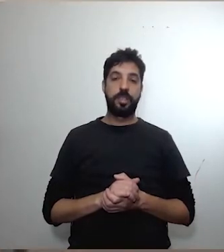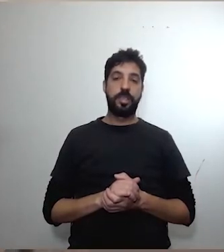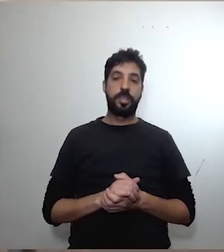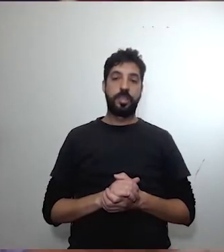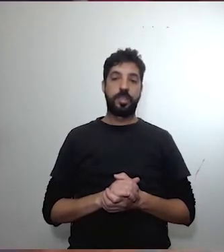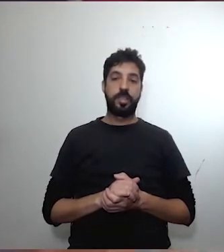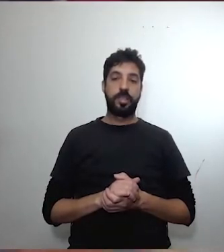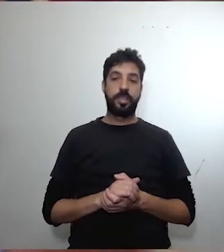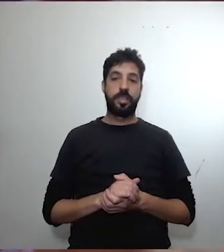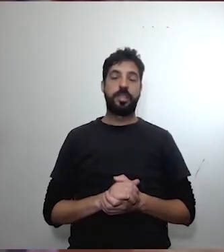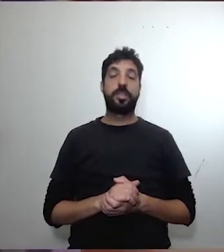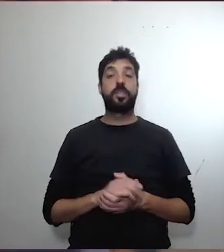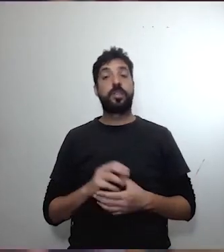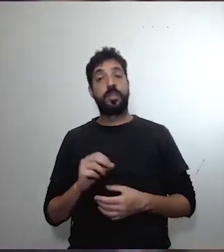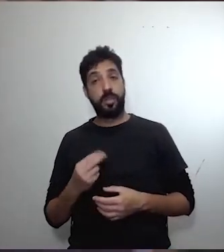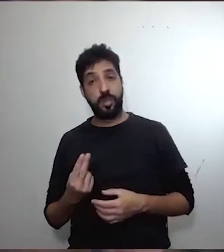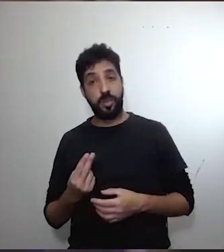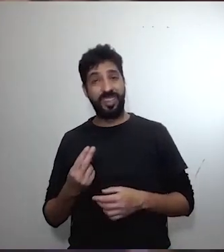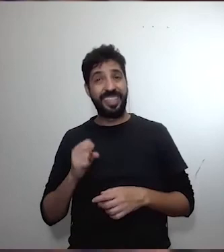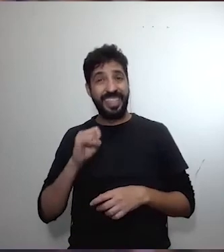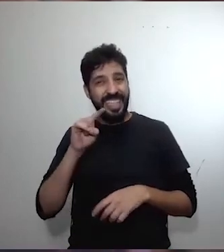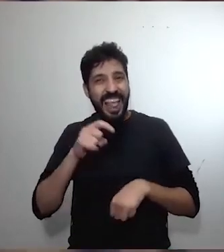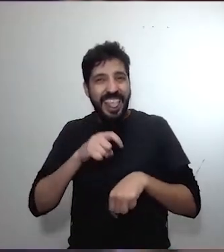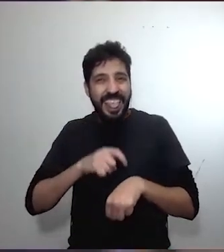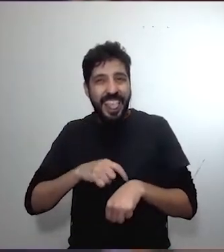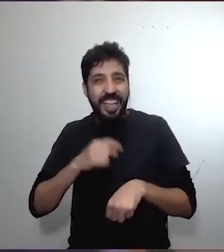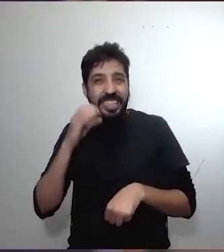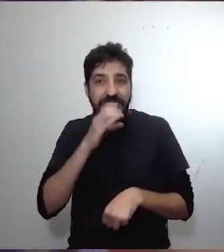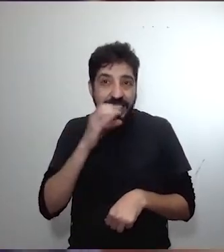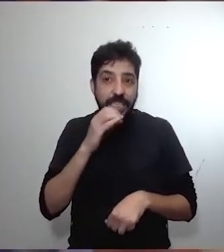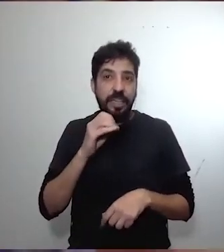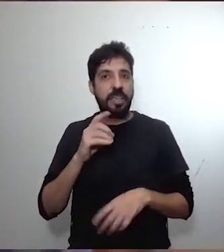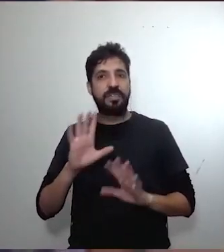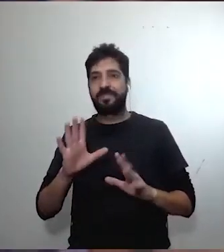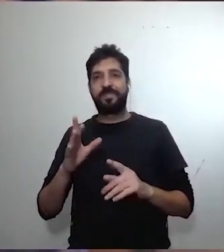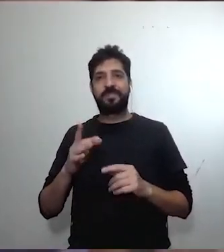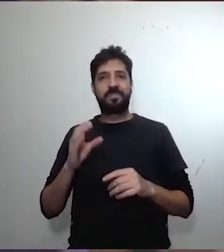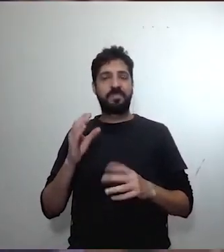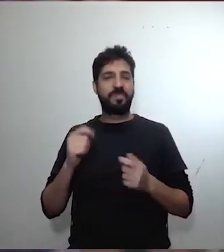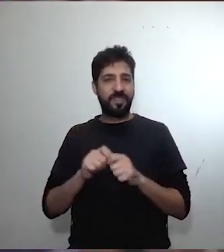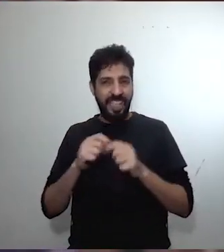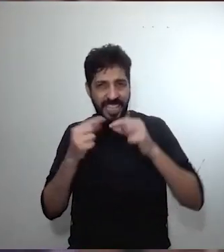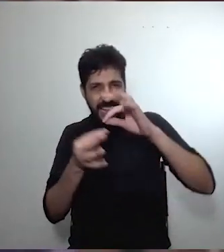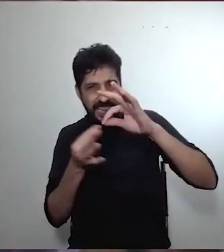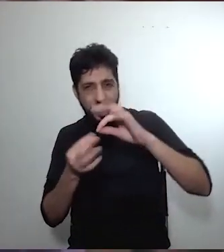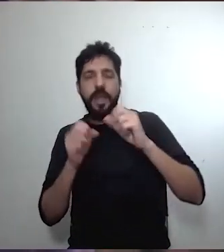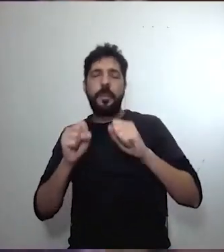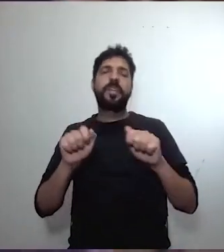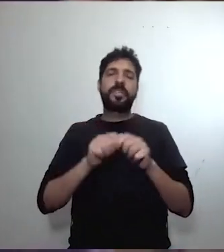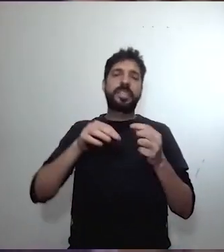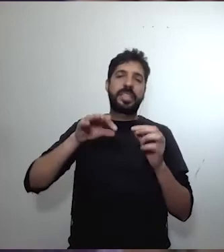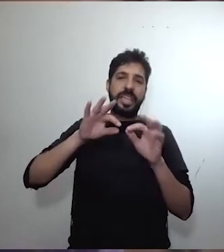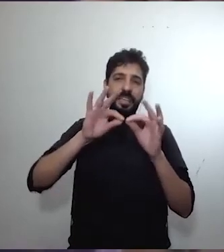sou eu. Ou se você tiver com pouco tempo ou não tiver vontade de fazer a trancinha, você pode fazer uma